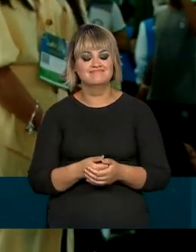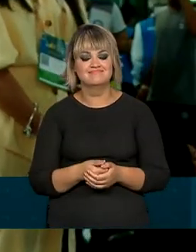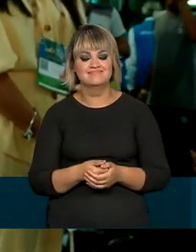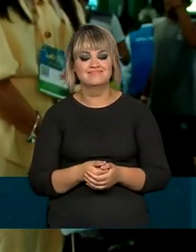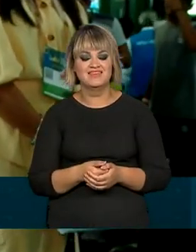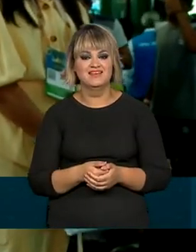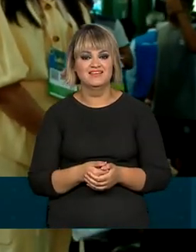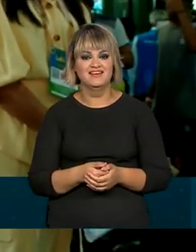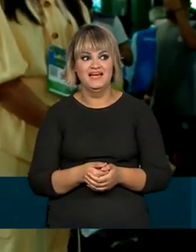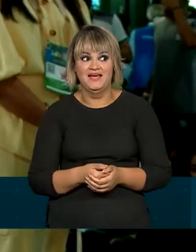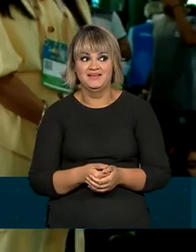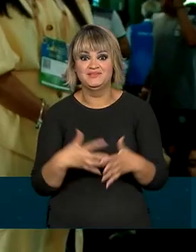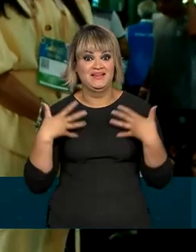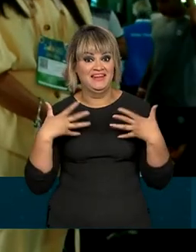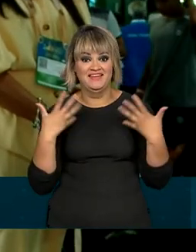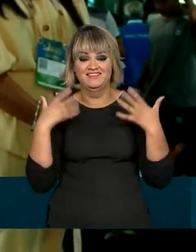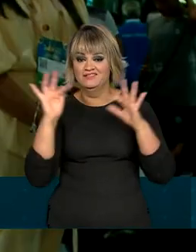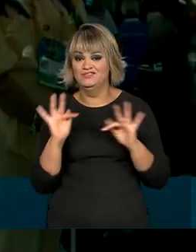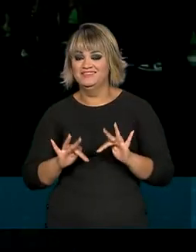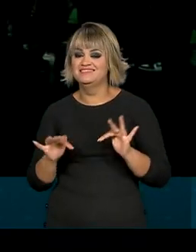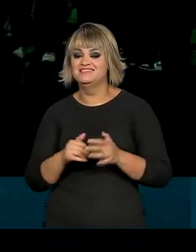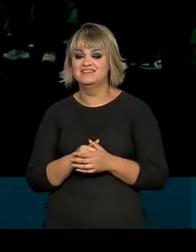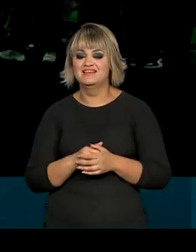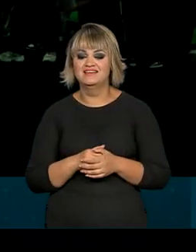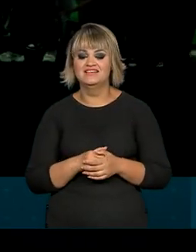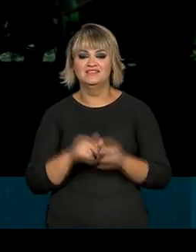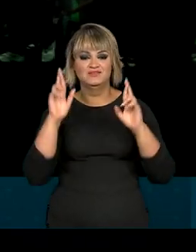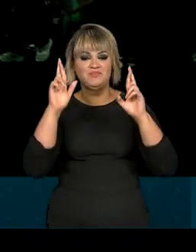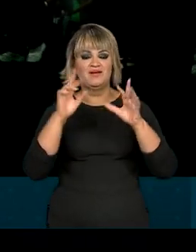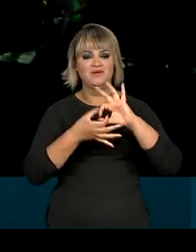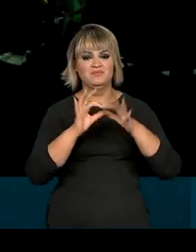estou alegre, estou feliz. E que vem outra Olimpíada.